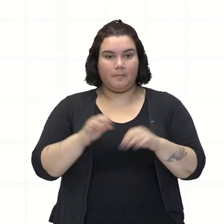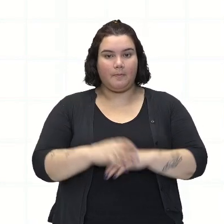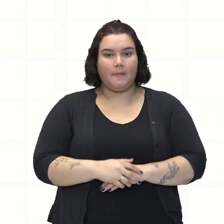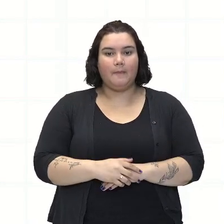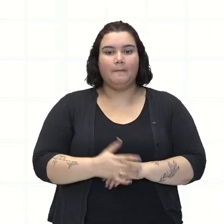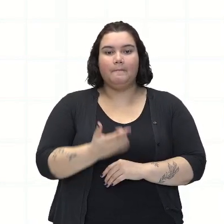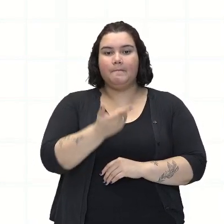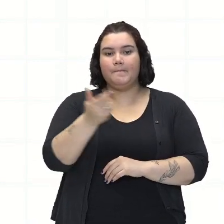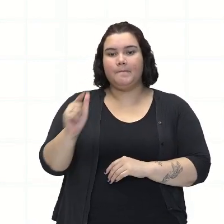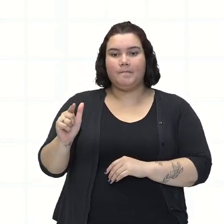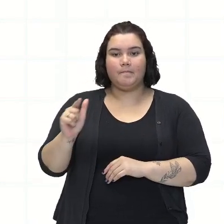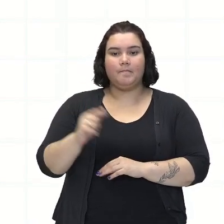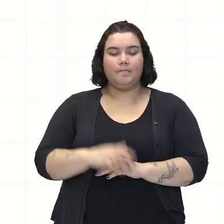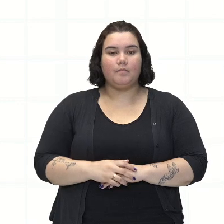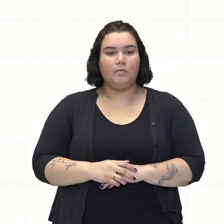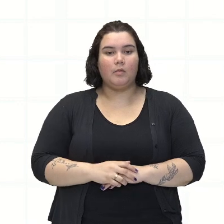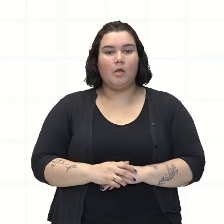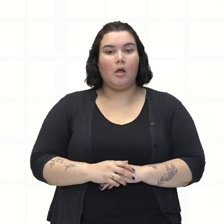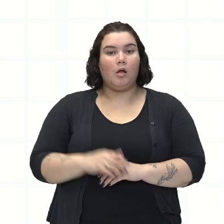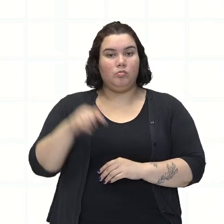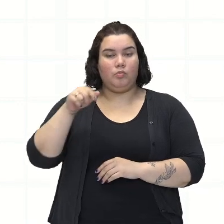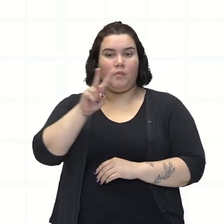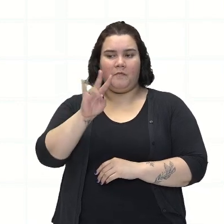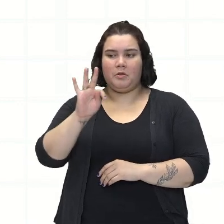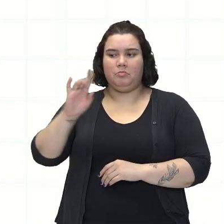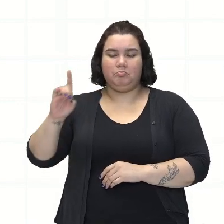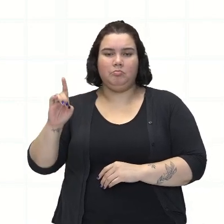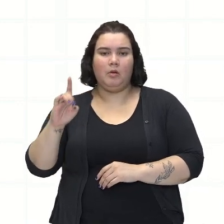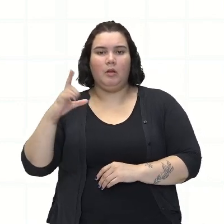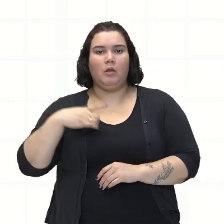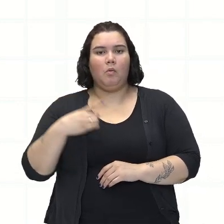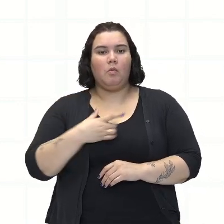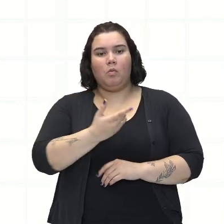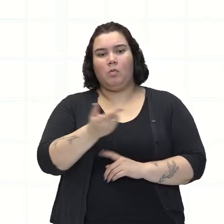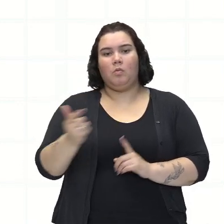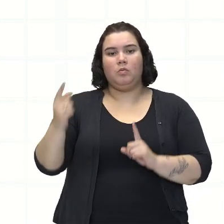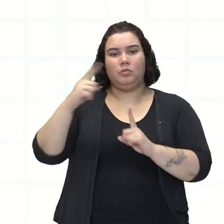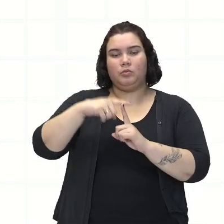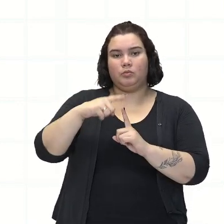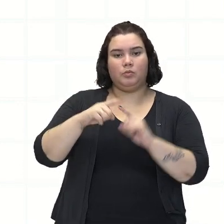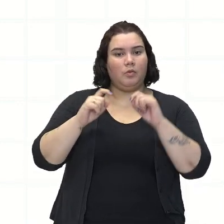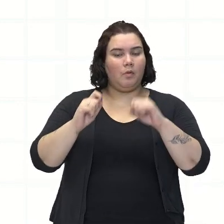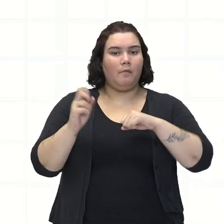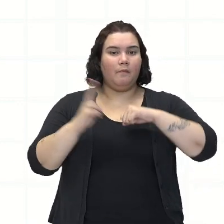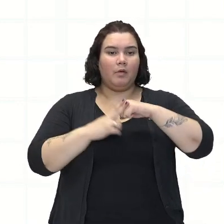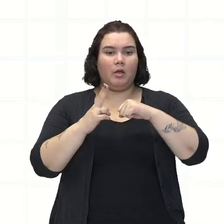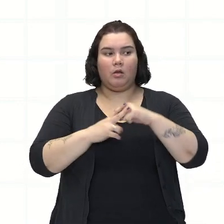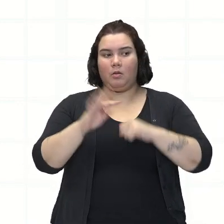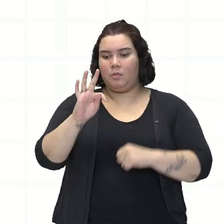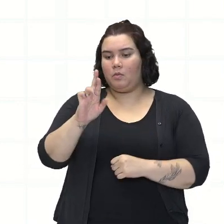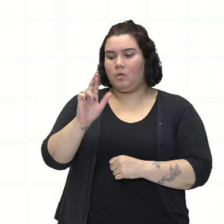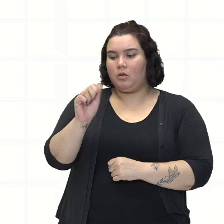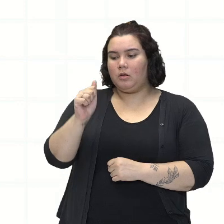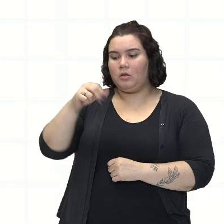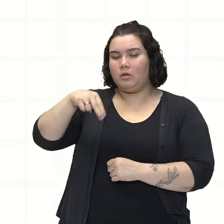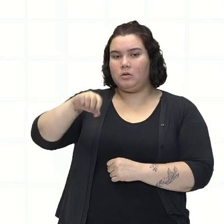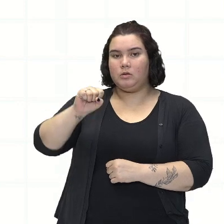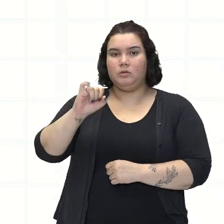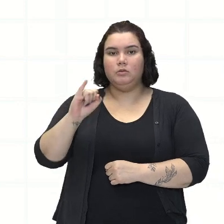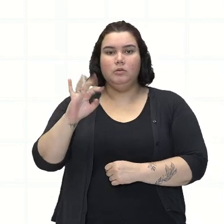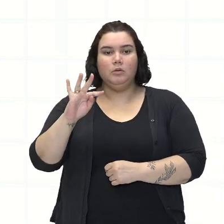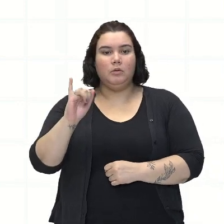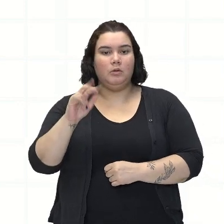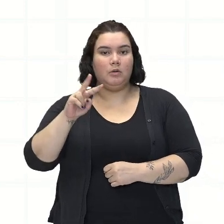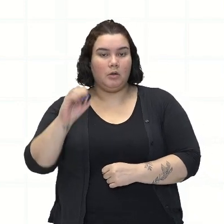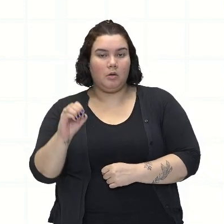Próximo. Além do direto, nós temos também o verbo transitivo indireto. Vejamos